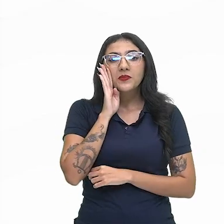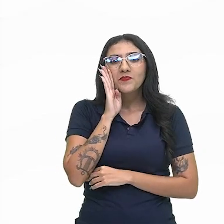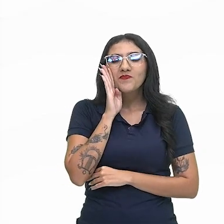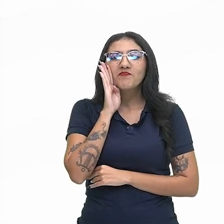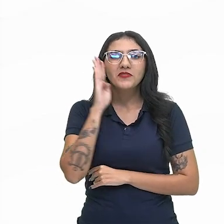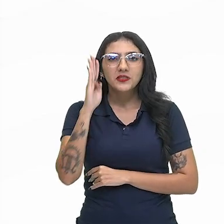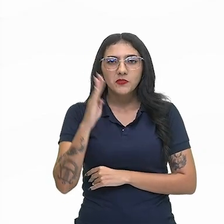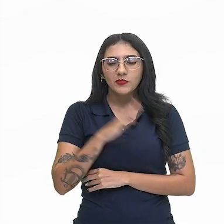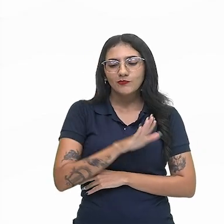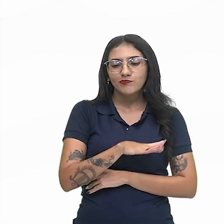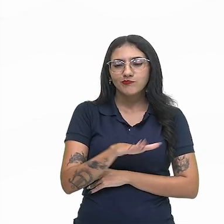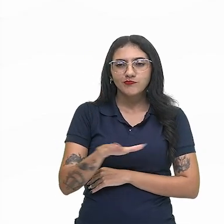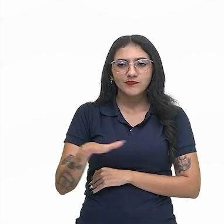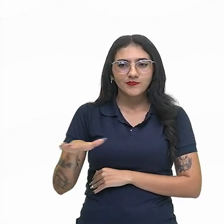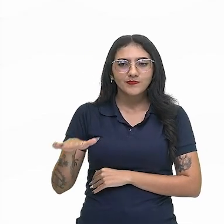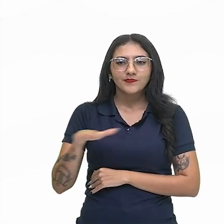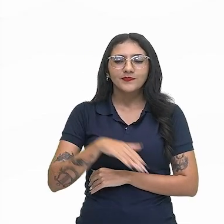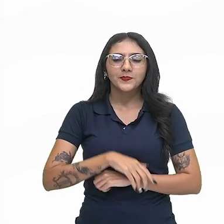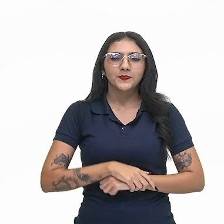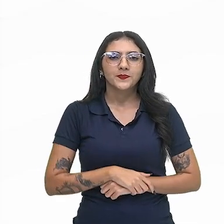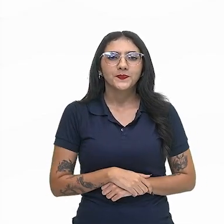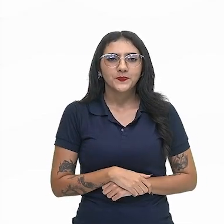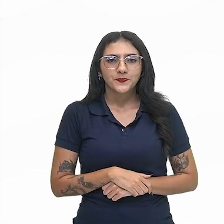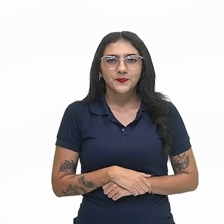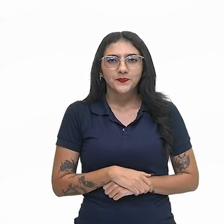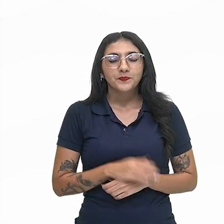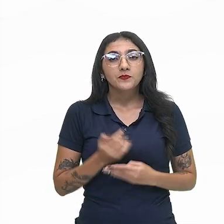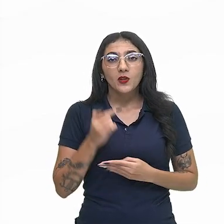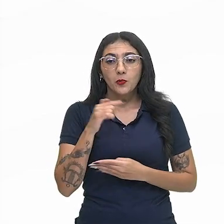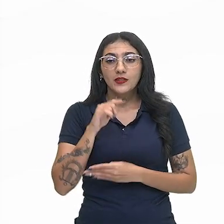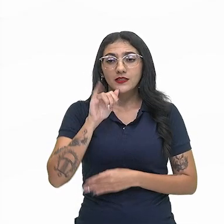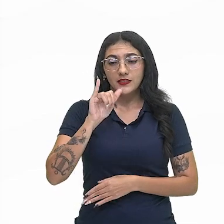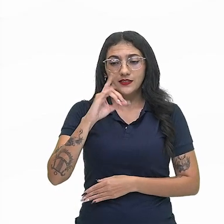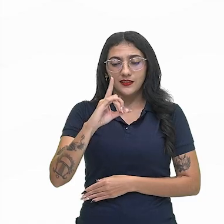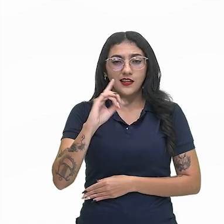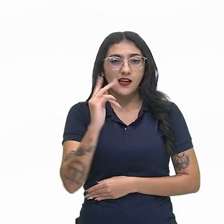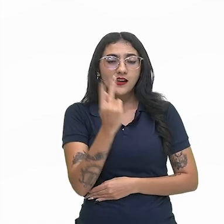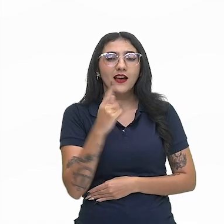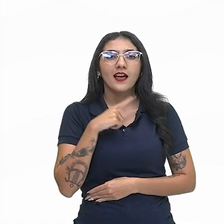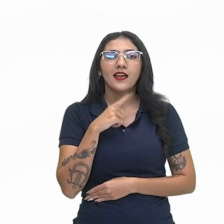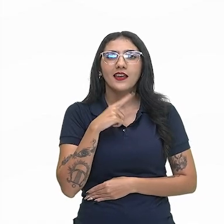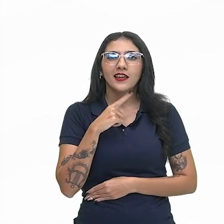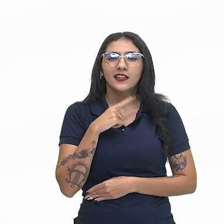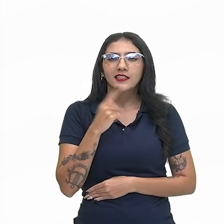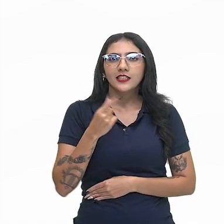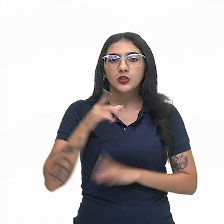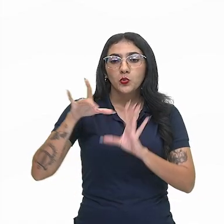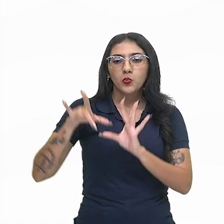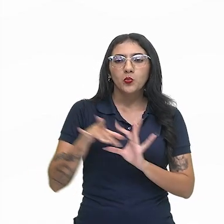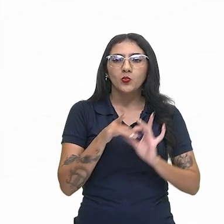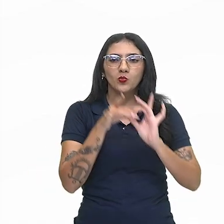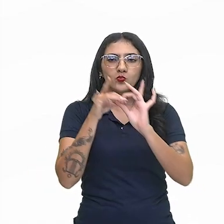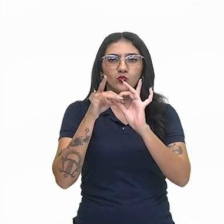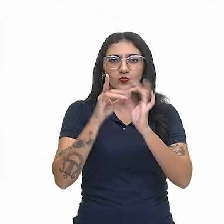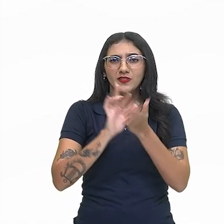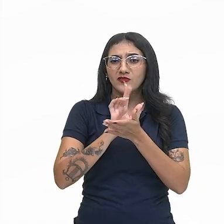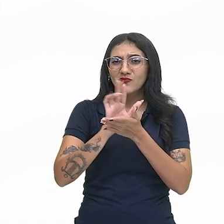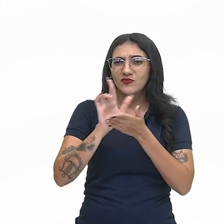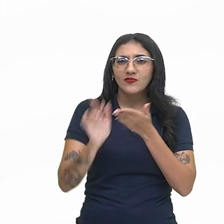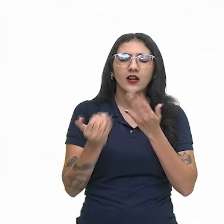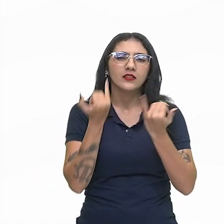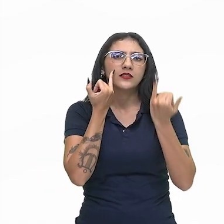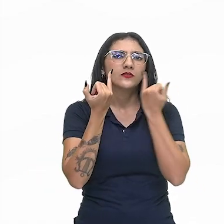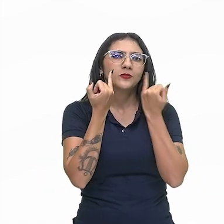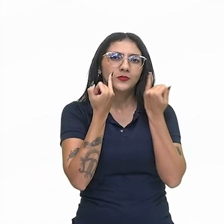especialmente das crianças. O IDH, ele junta, ele combina vários